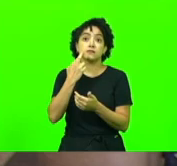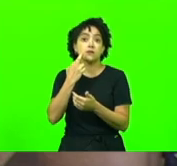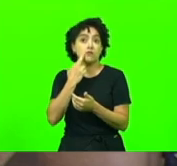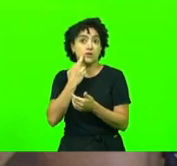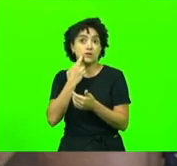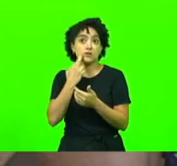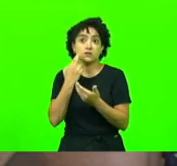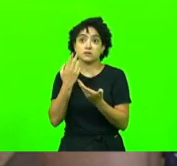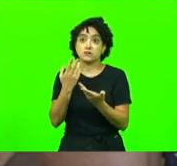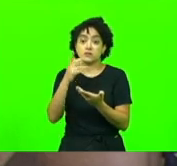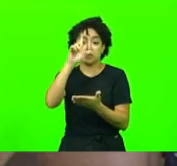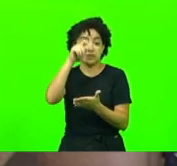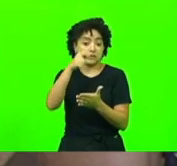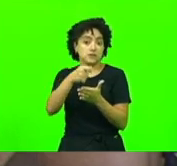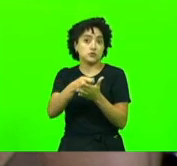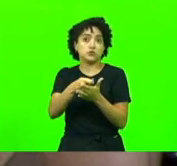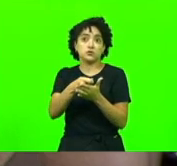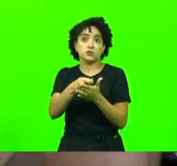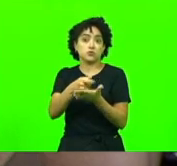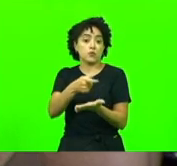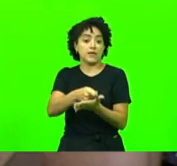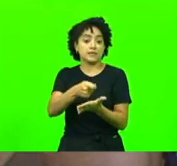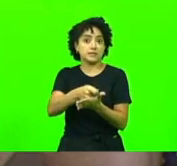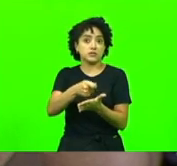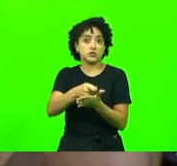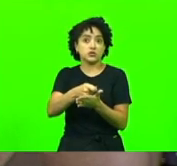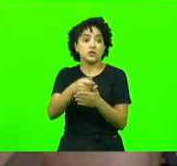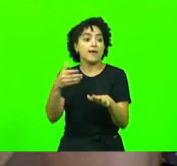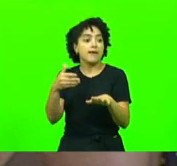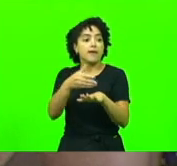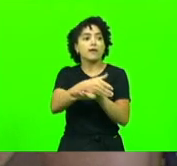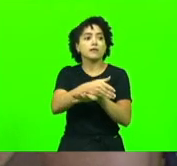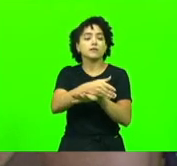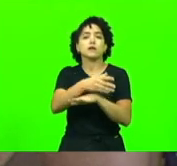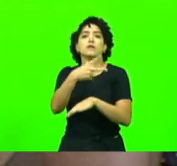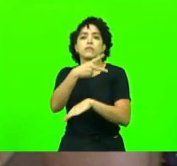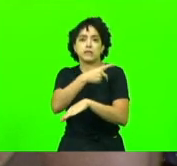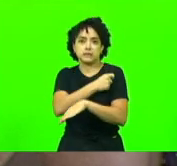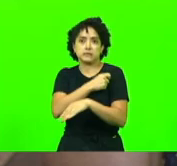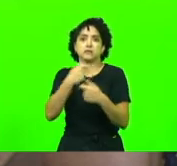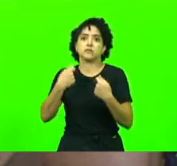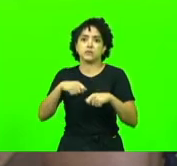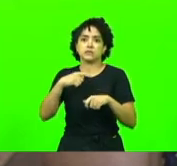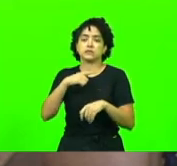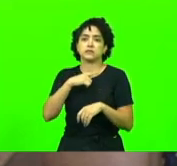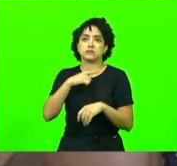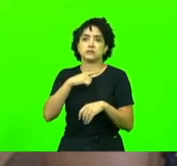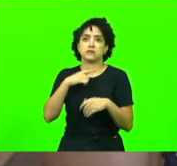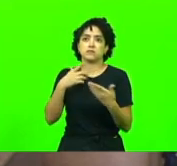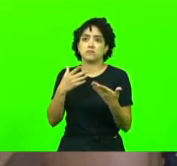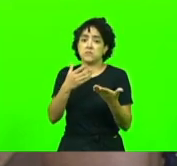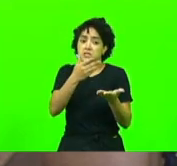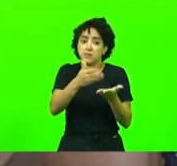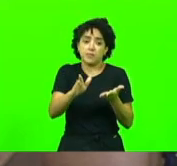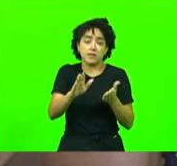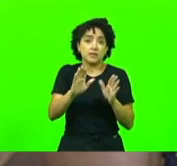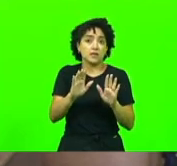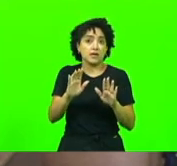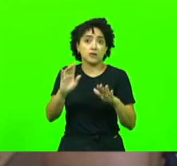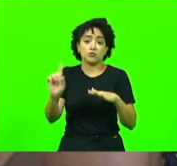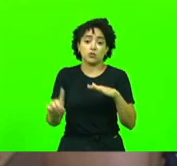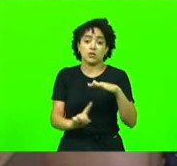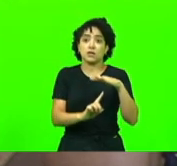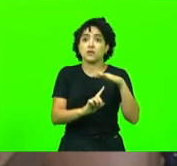Tem restaurantes que decidiram por conta própria exigir que aqui só entra vacinado. O problema é dele, ele está perdendo o cliente. Mas